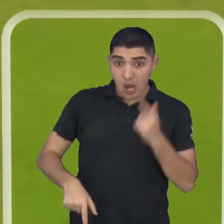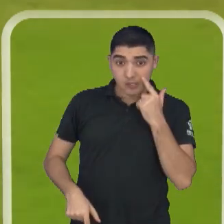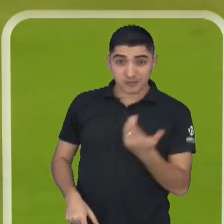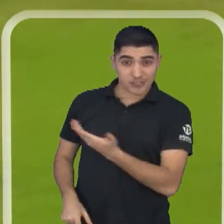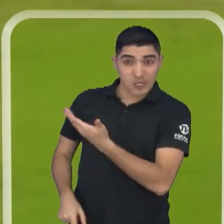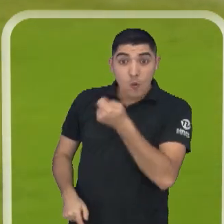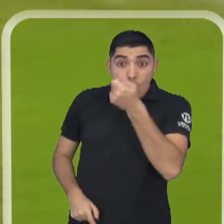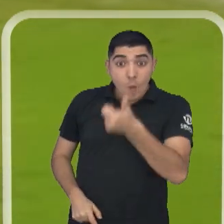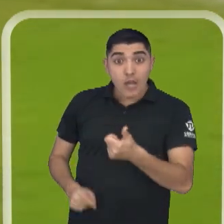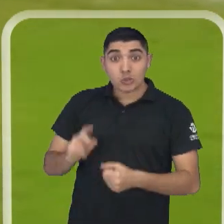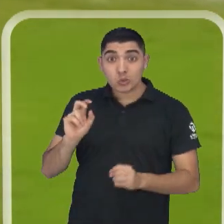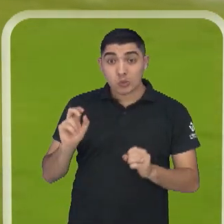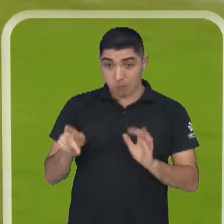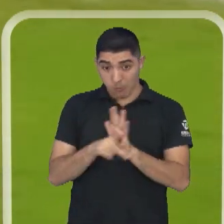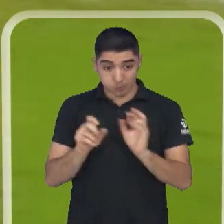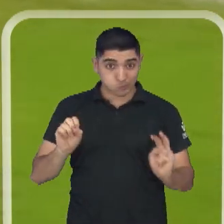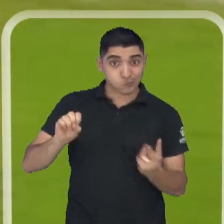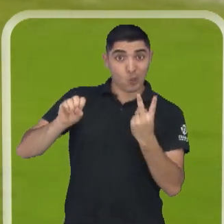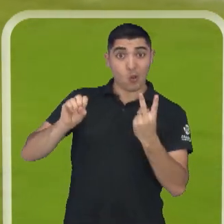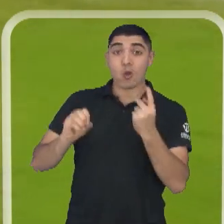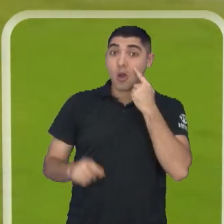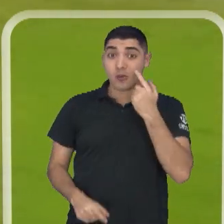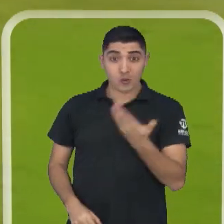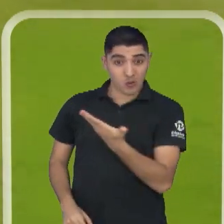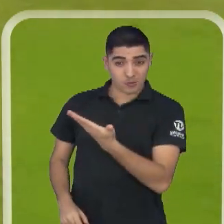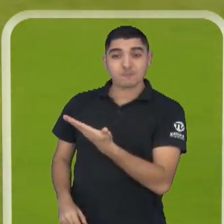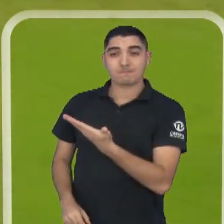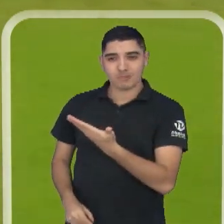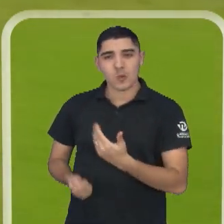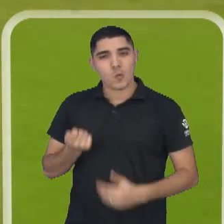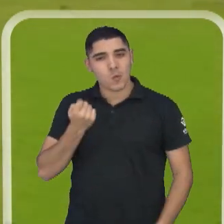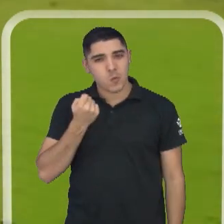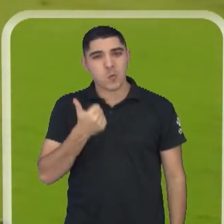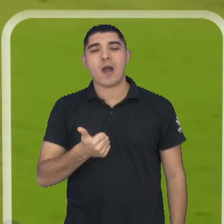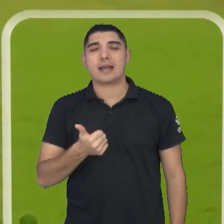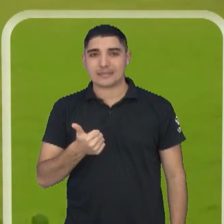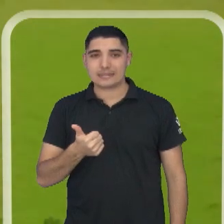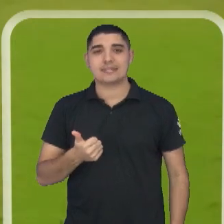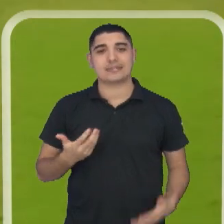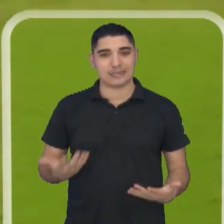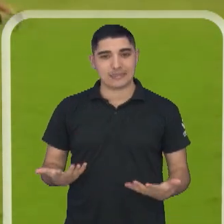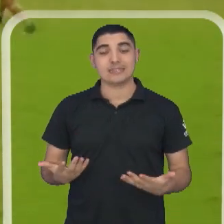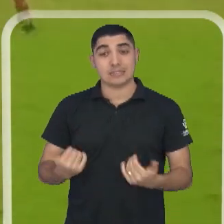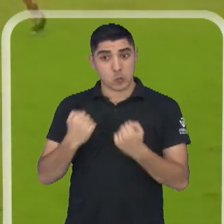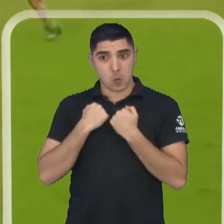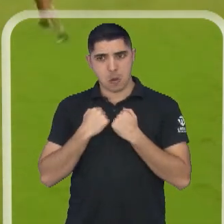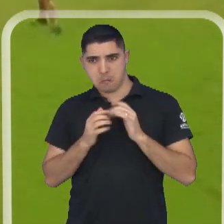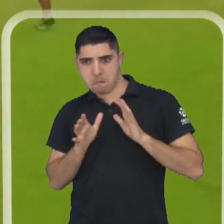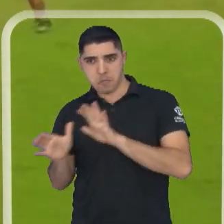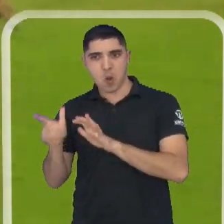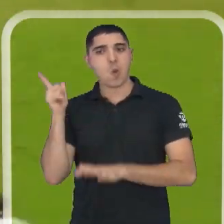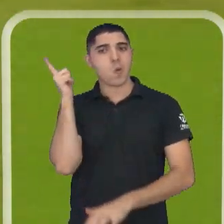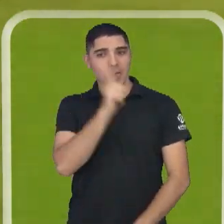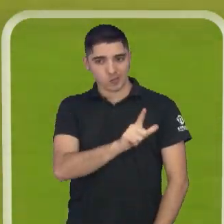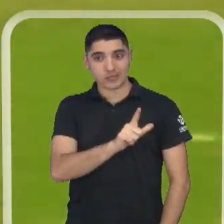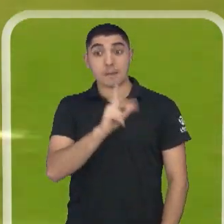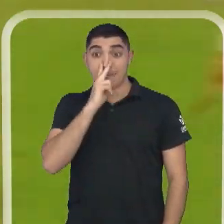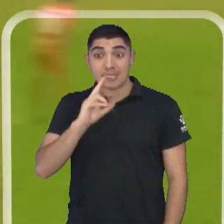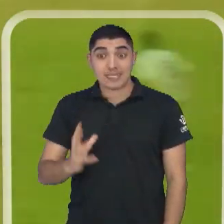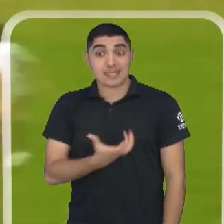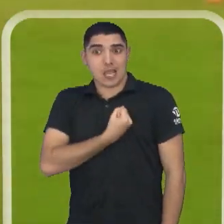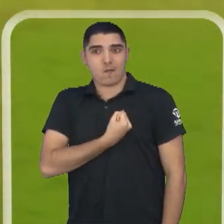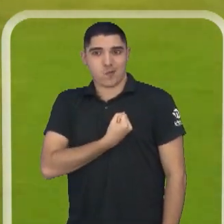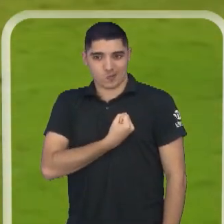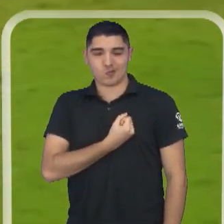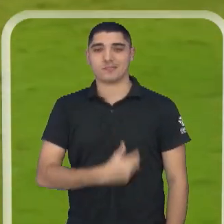Rafael Tanque girou e bateu forte. No rebote, o Wendel Júnior dividiu com o Anderson, que fez grande defesa, salvando o capivariano